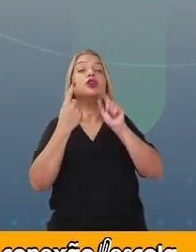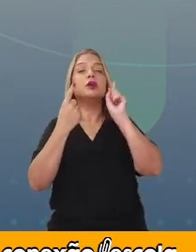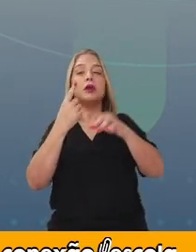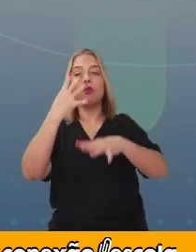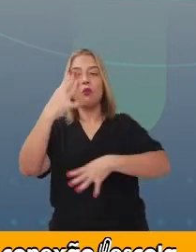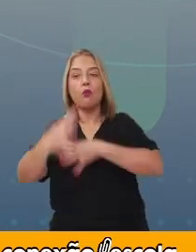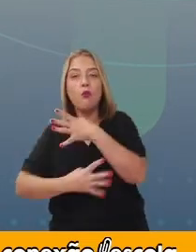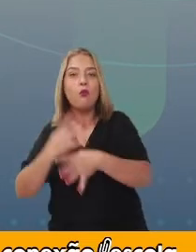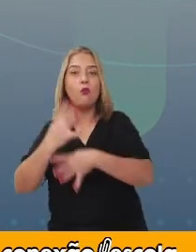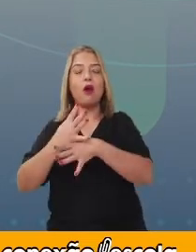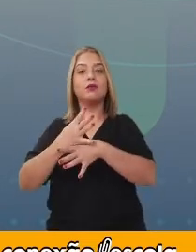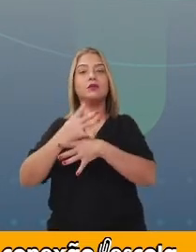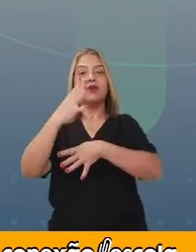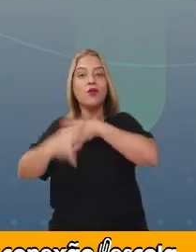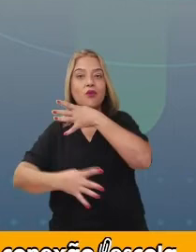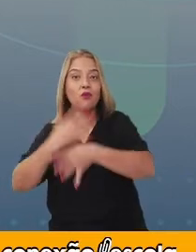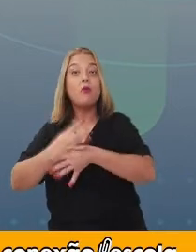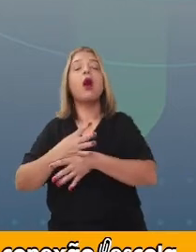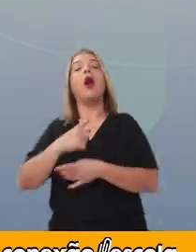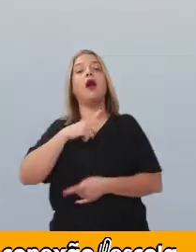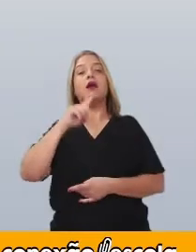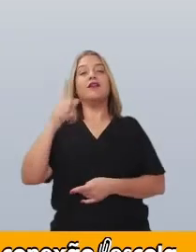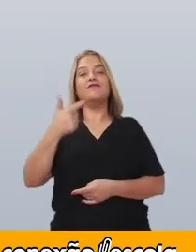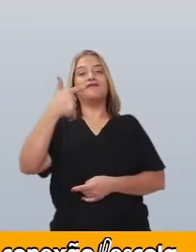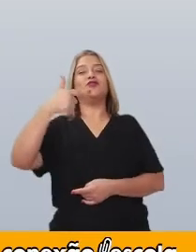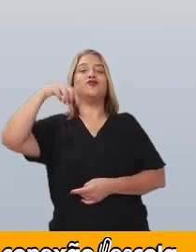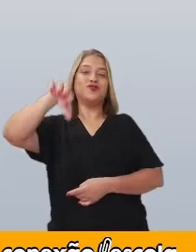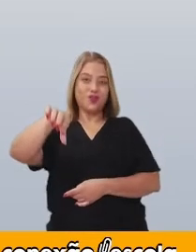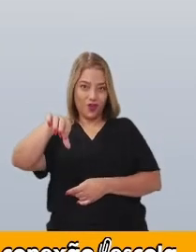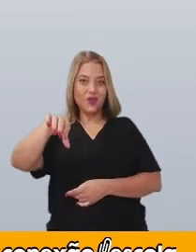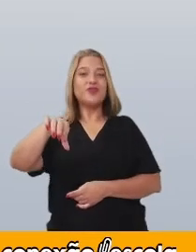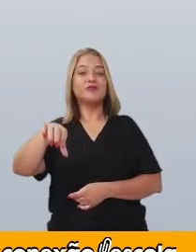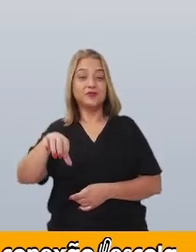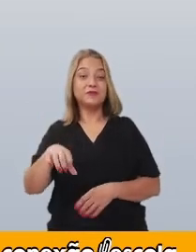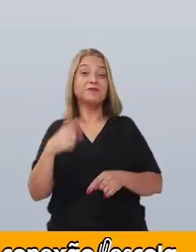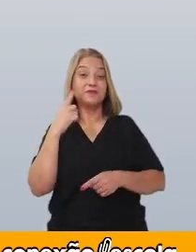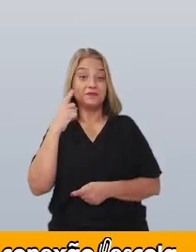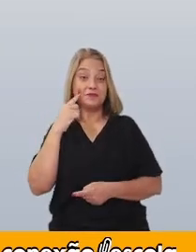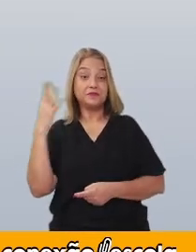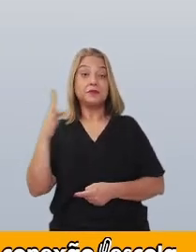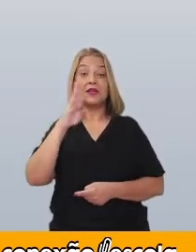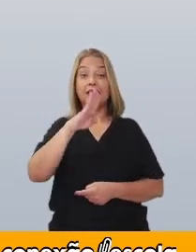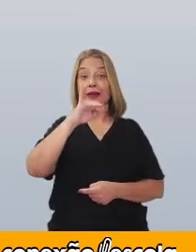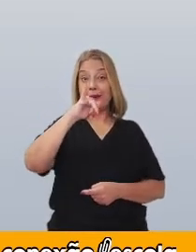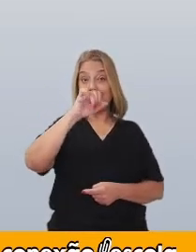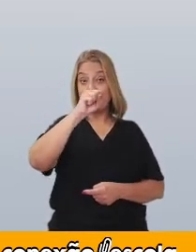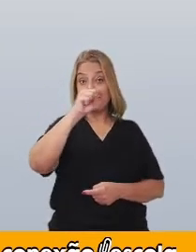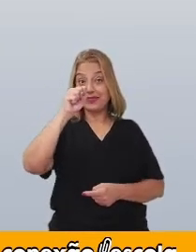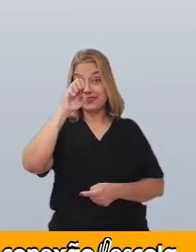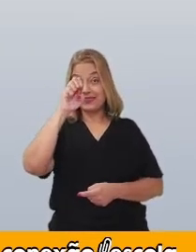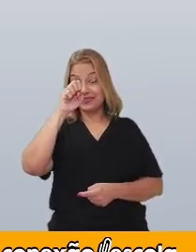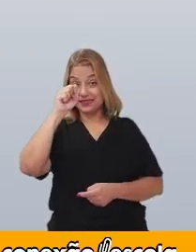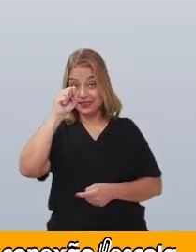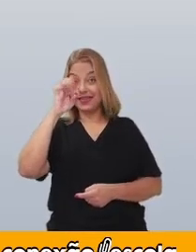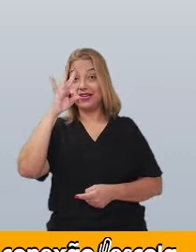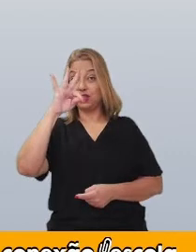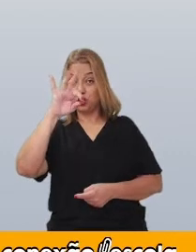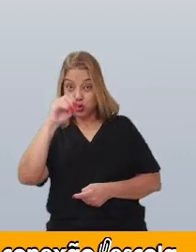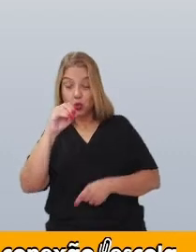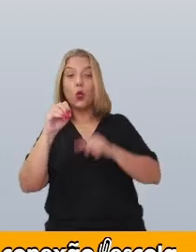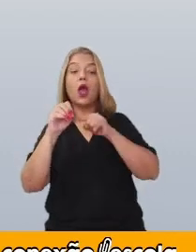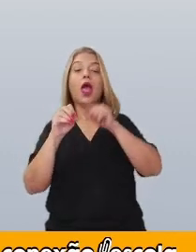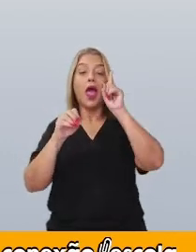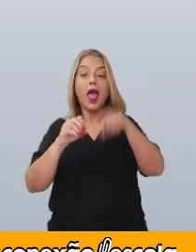anos. Então, olha, o ano bissexto consiste no ano que tem 366